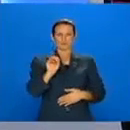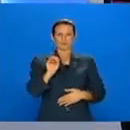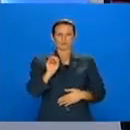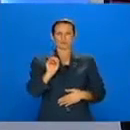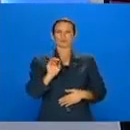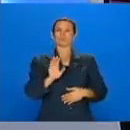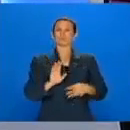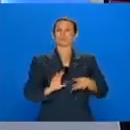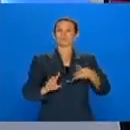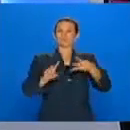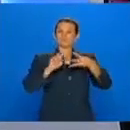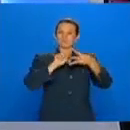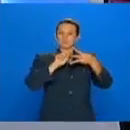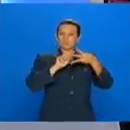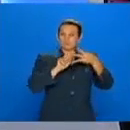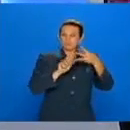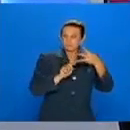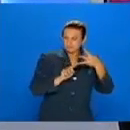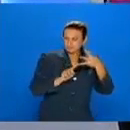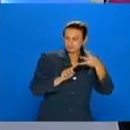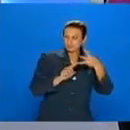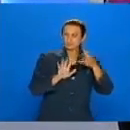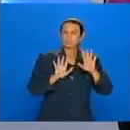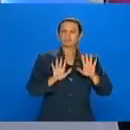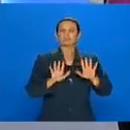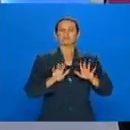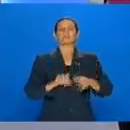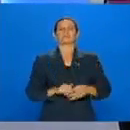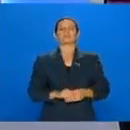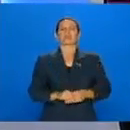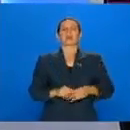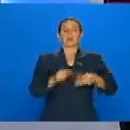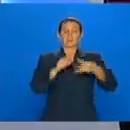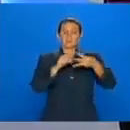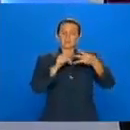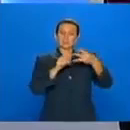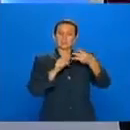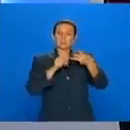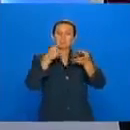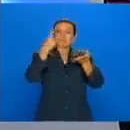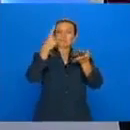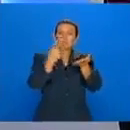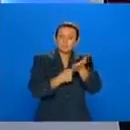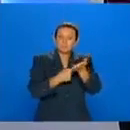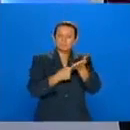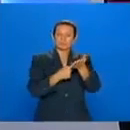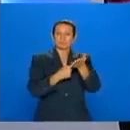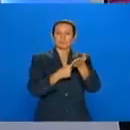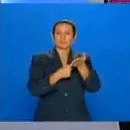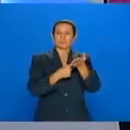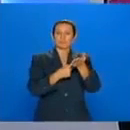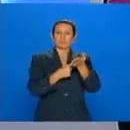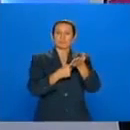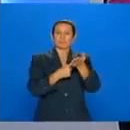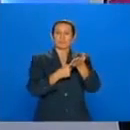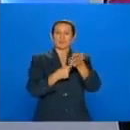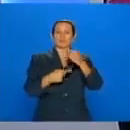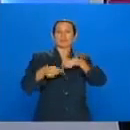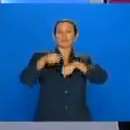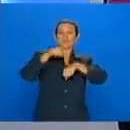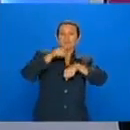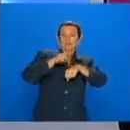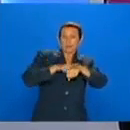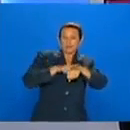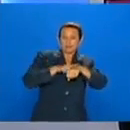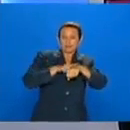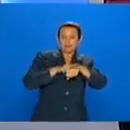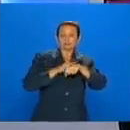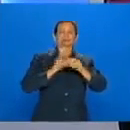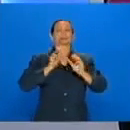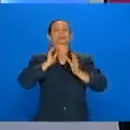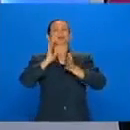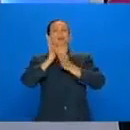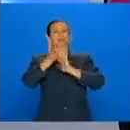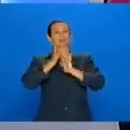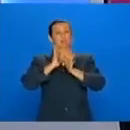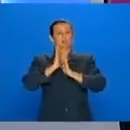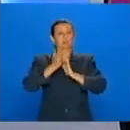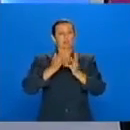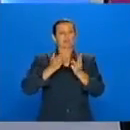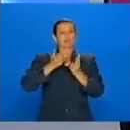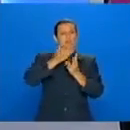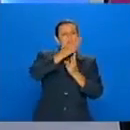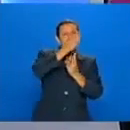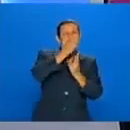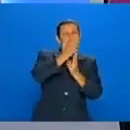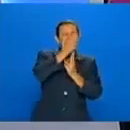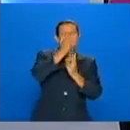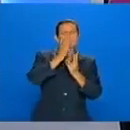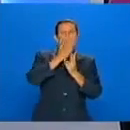Basicamente, são 3 marcadores temporais em libras. Há subdivisões? Sim, mas